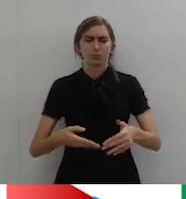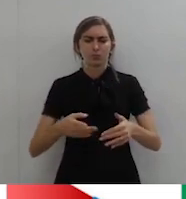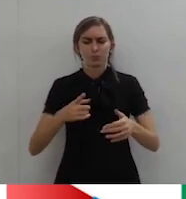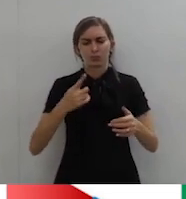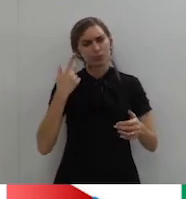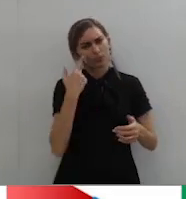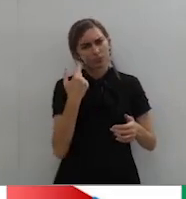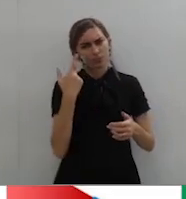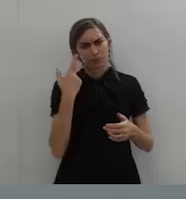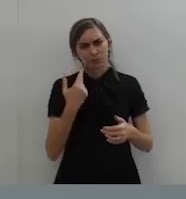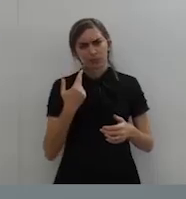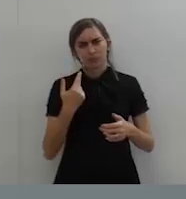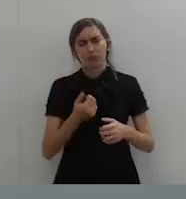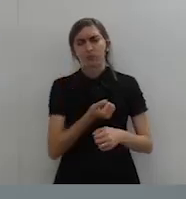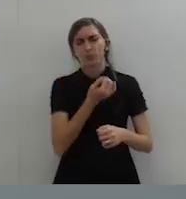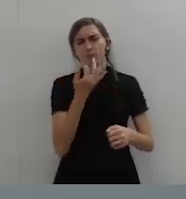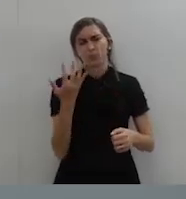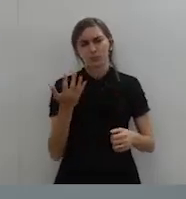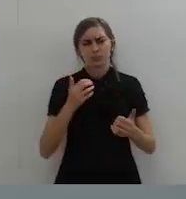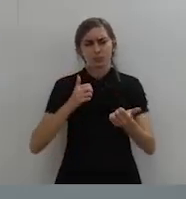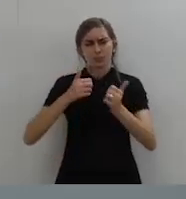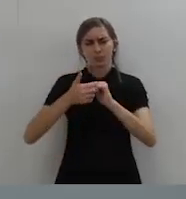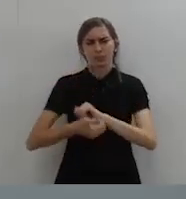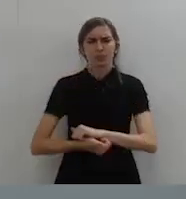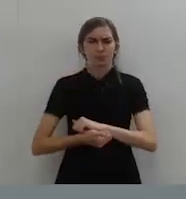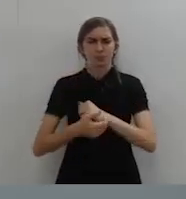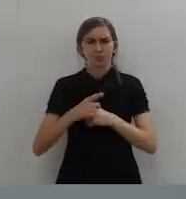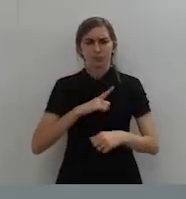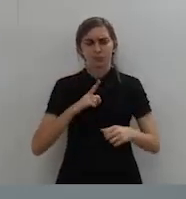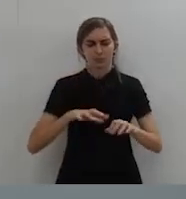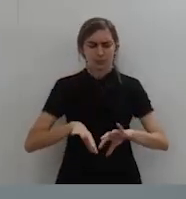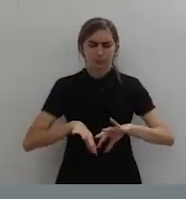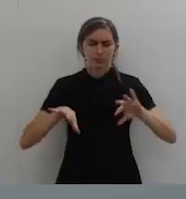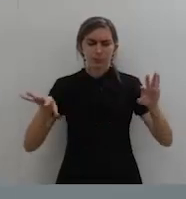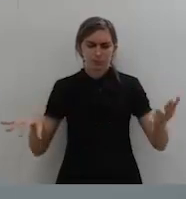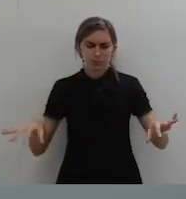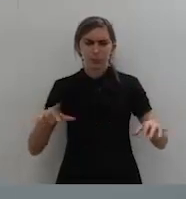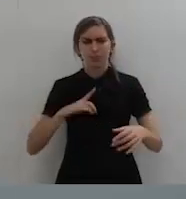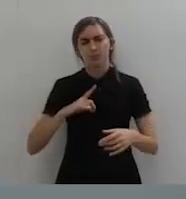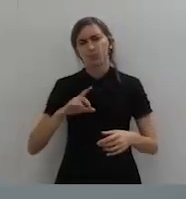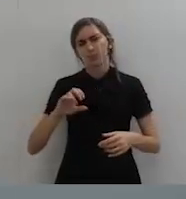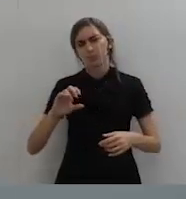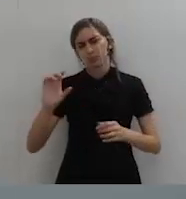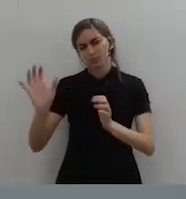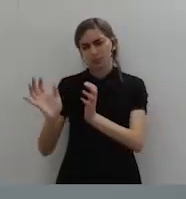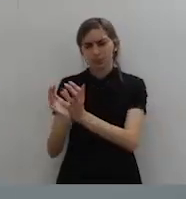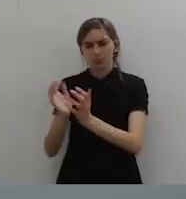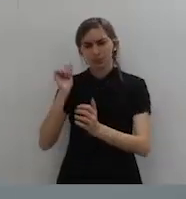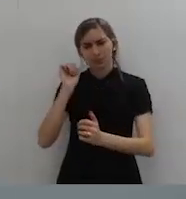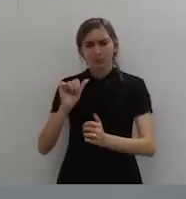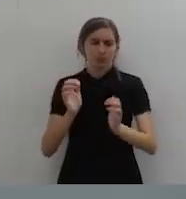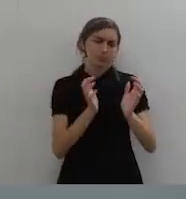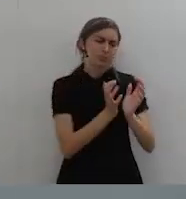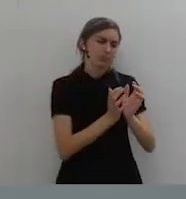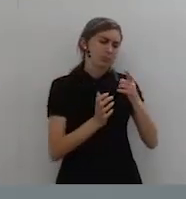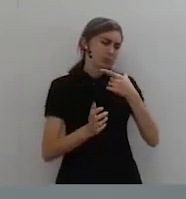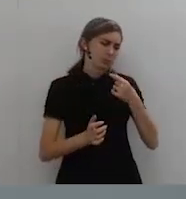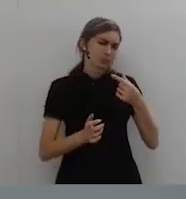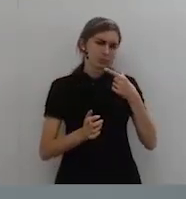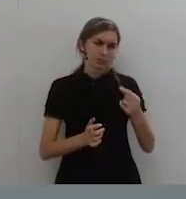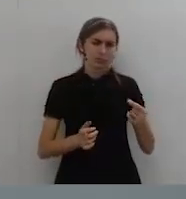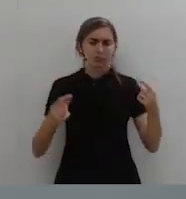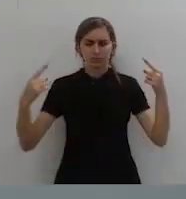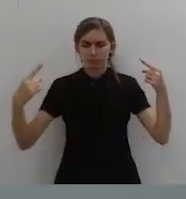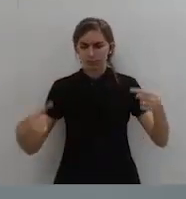especificamente, normalmente, enquanto esporte, a gente tem a separação por sexo, né? Um time de meninos, um time de meninas,